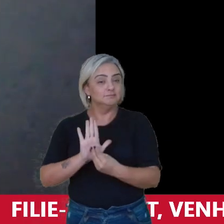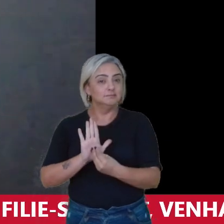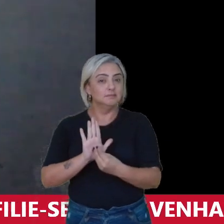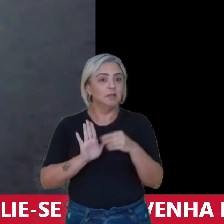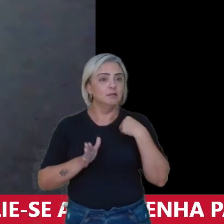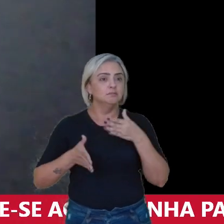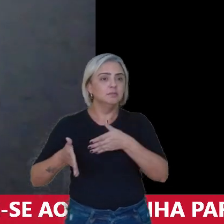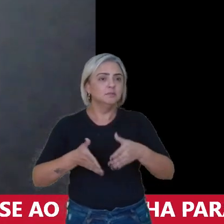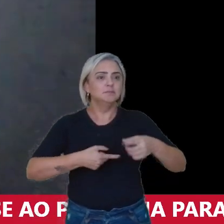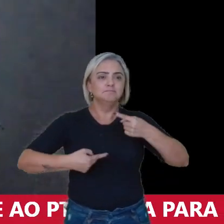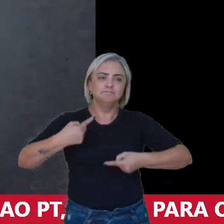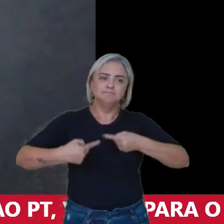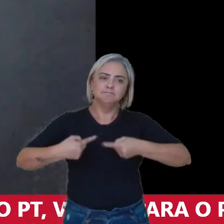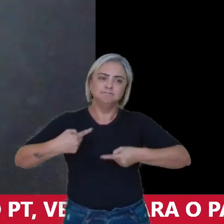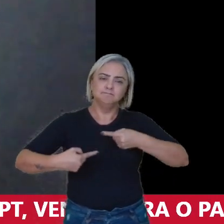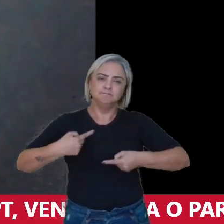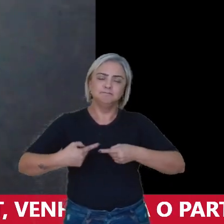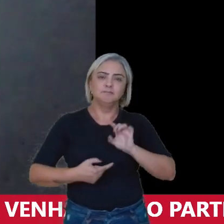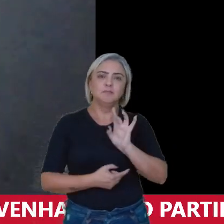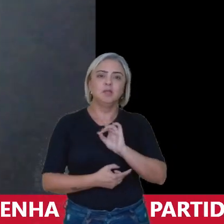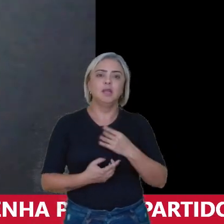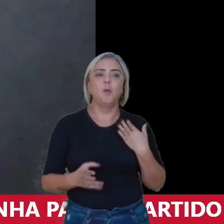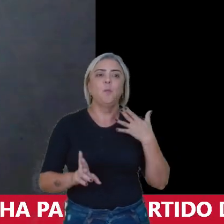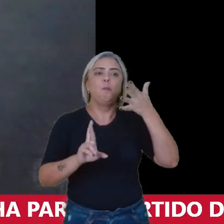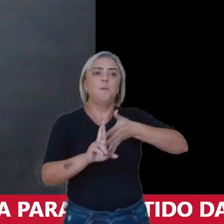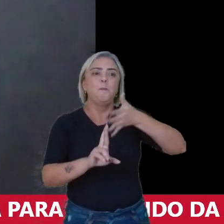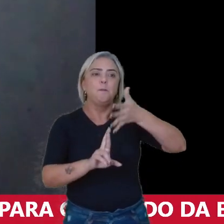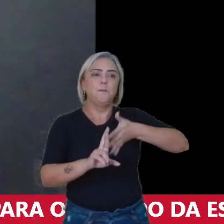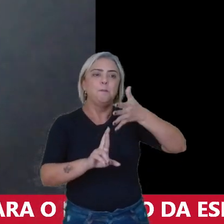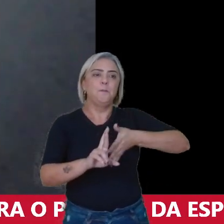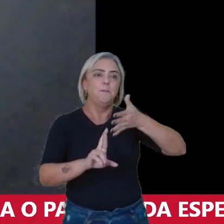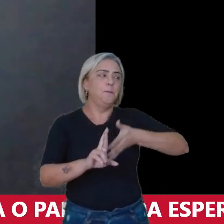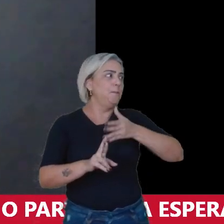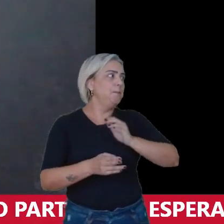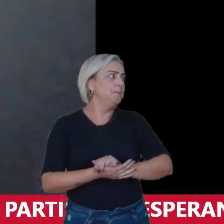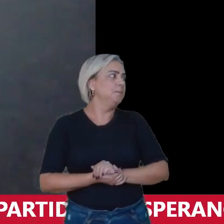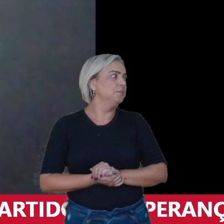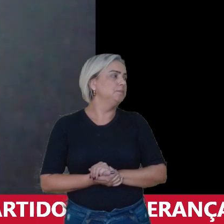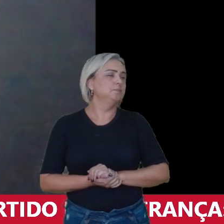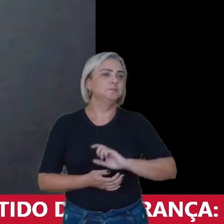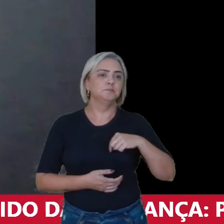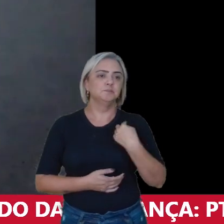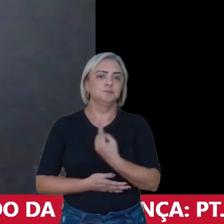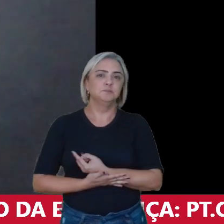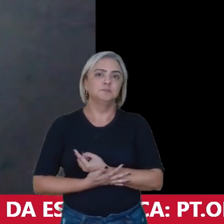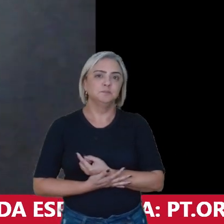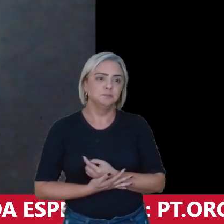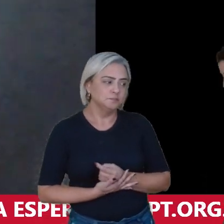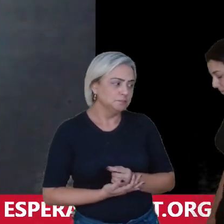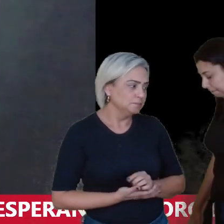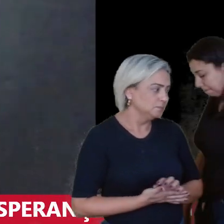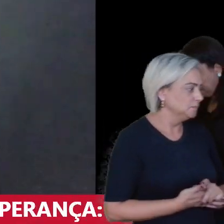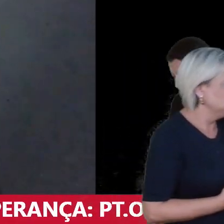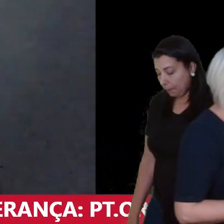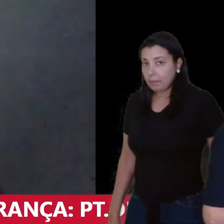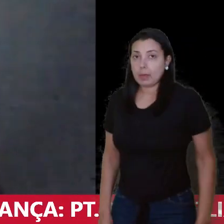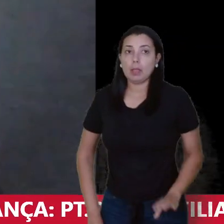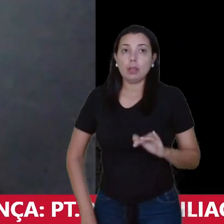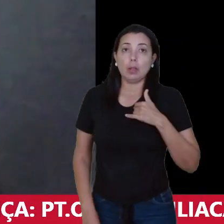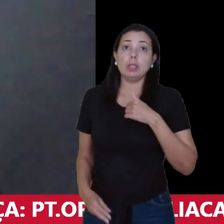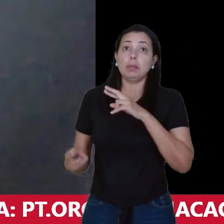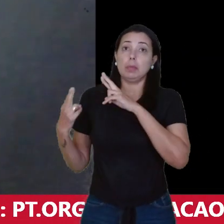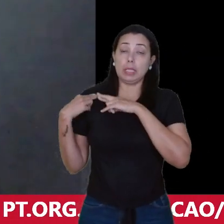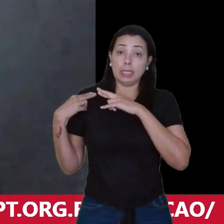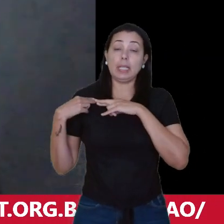a participar da política, né? Não diretamente, mas acompanhando a política, acompanhando o que acontece na cidade. E isso é uma